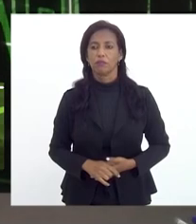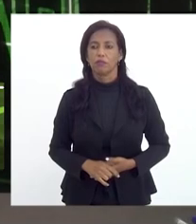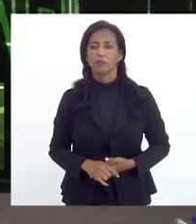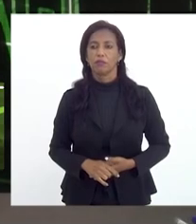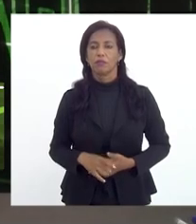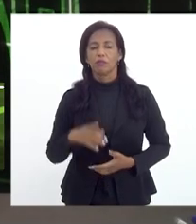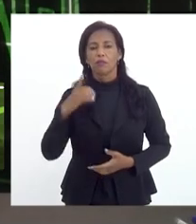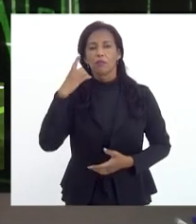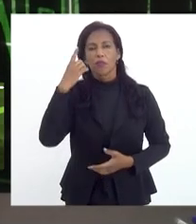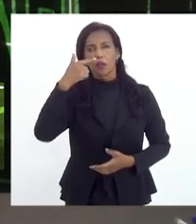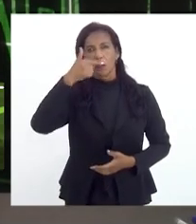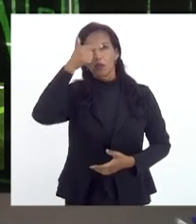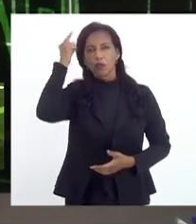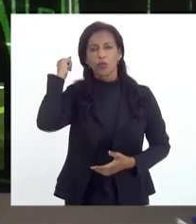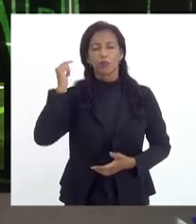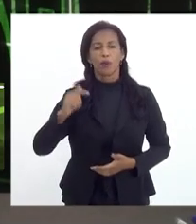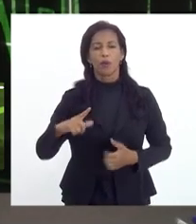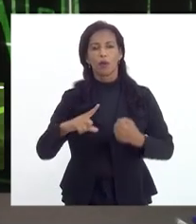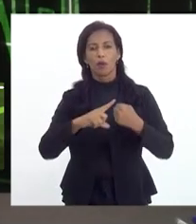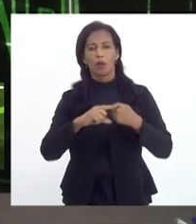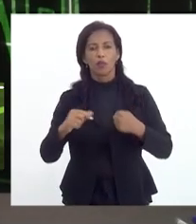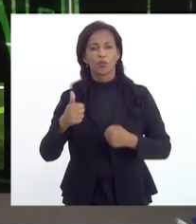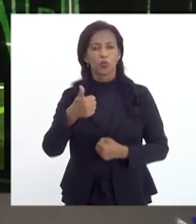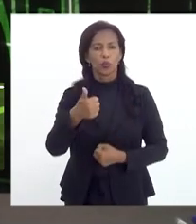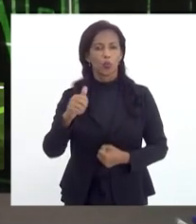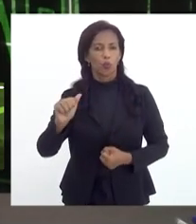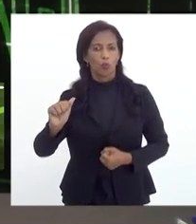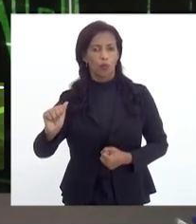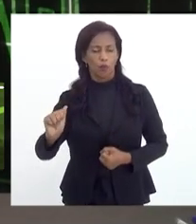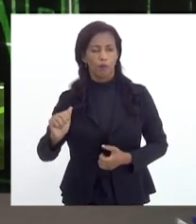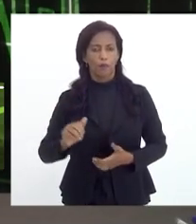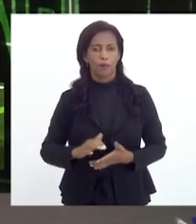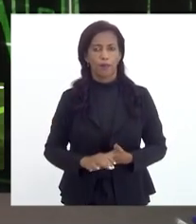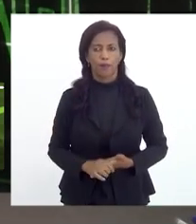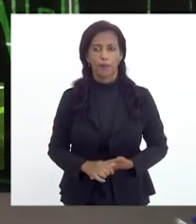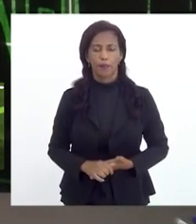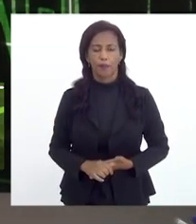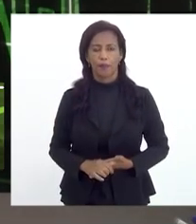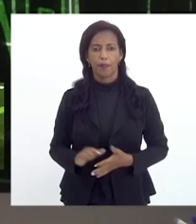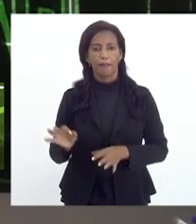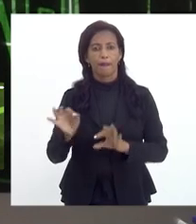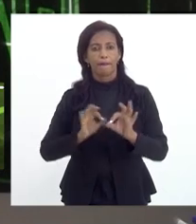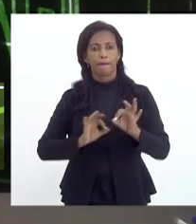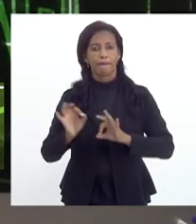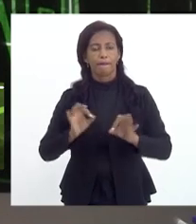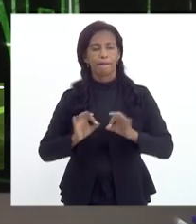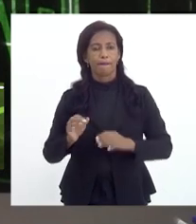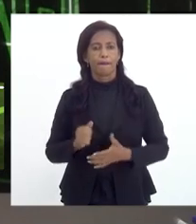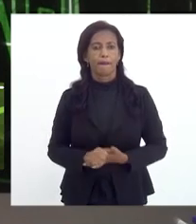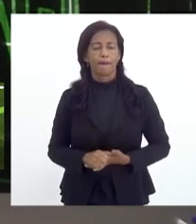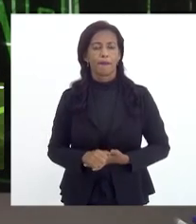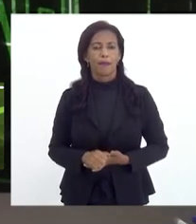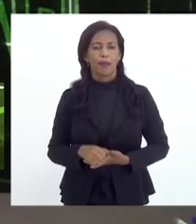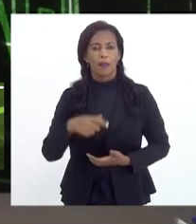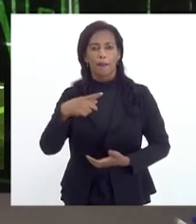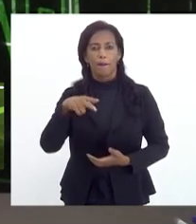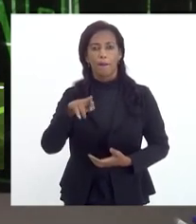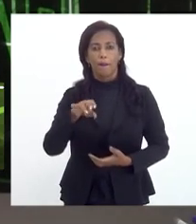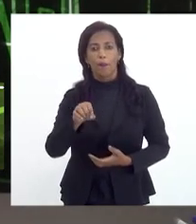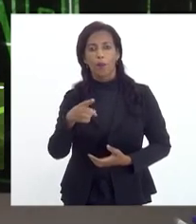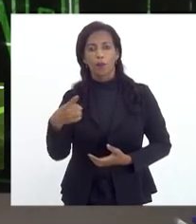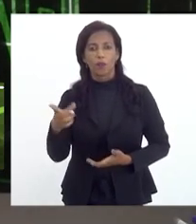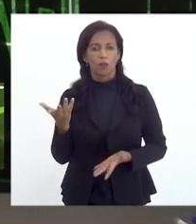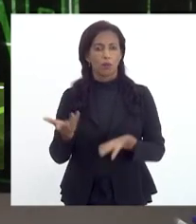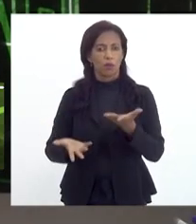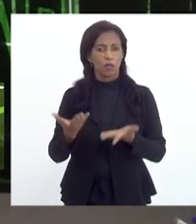Deputado Luiz Paulo Com relação ao artigo 1A Na realidade O plano de promoção Do equilíbrio fiscal